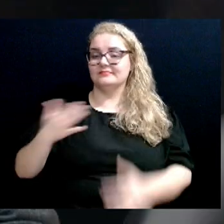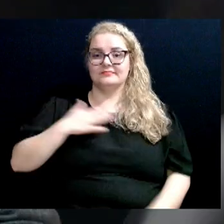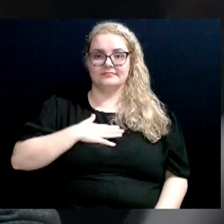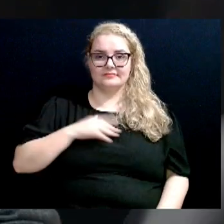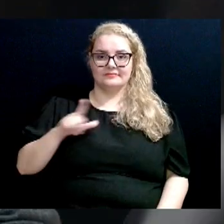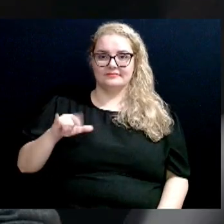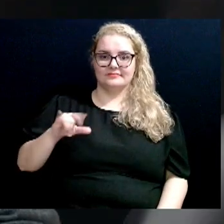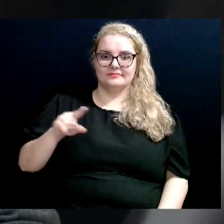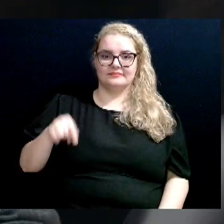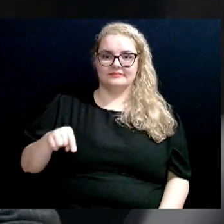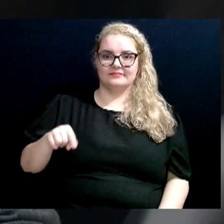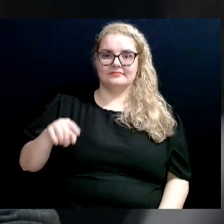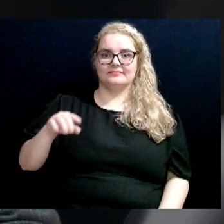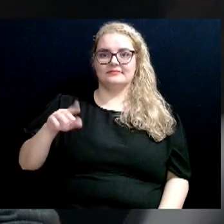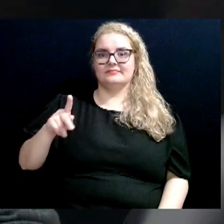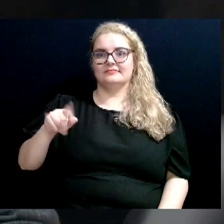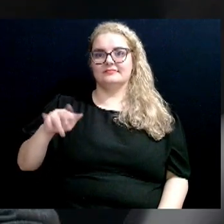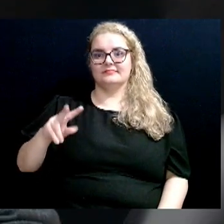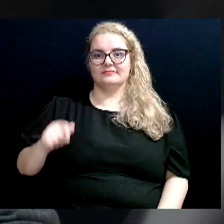doutor?